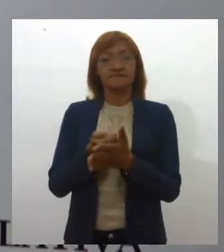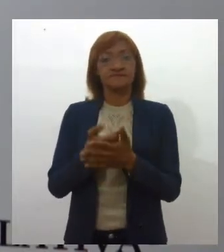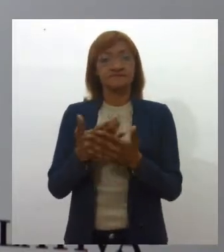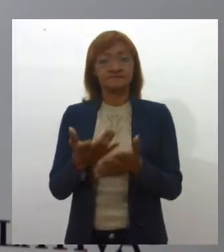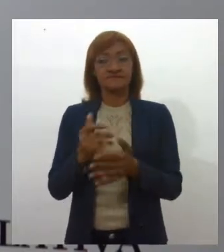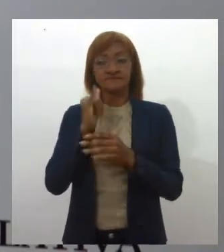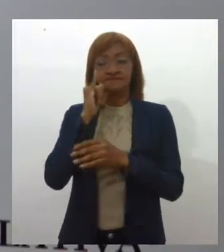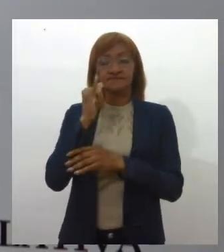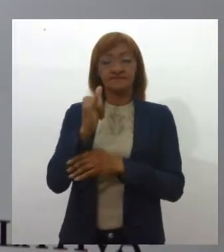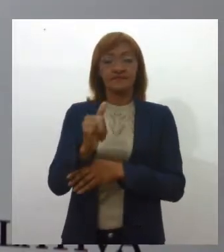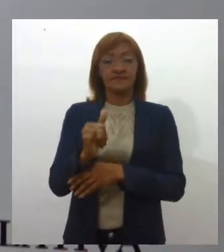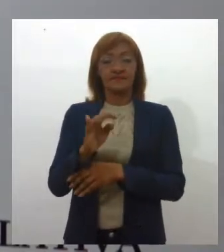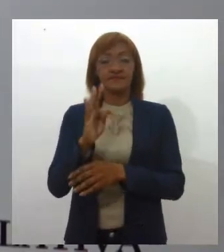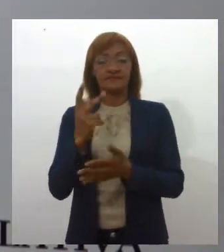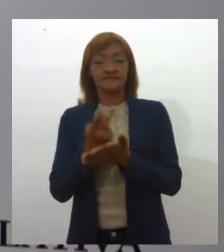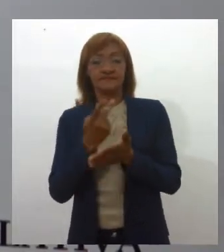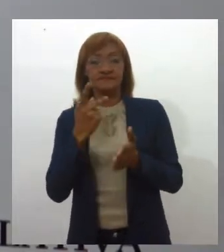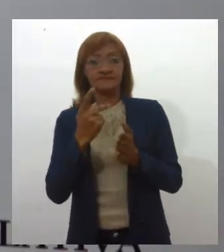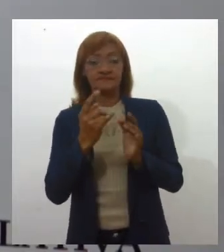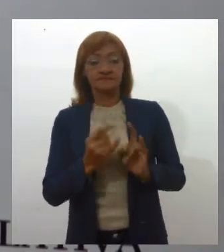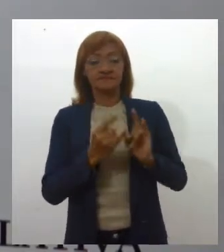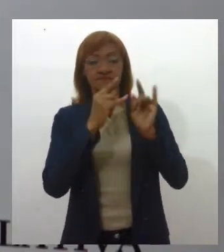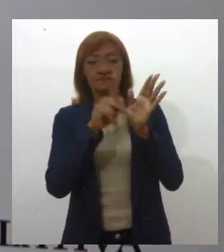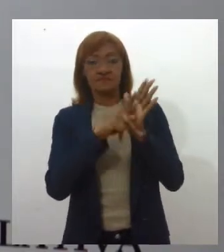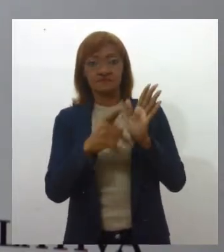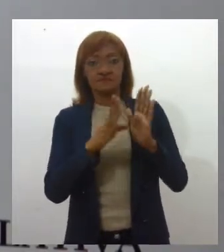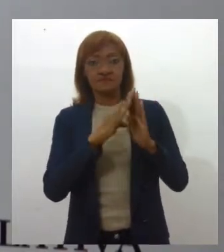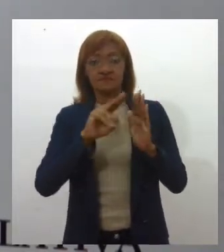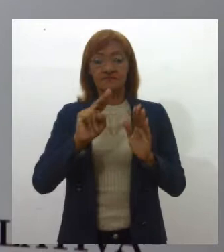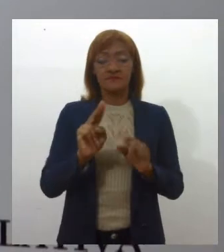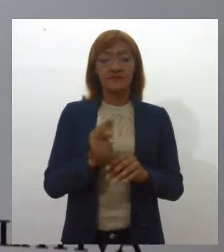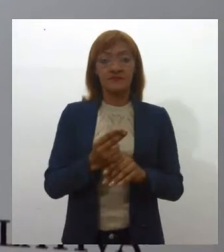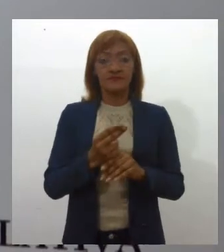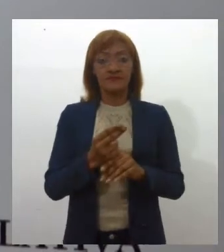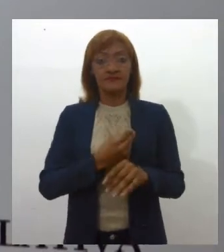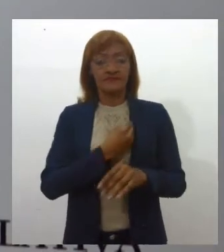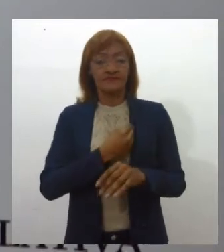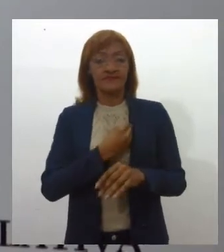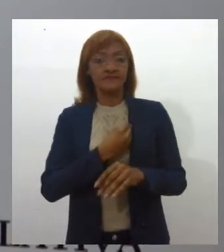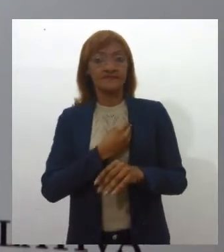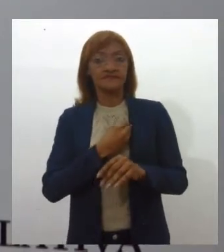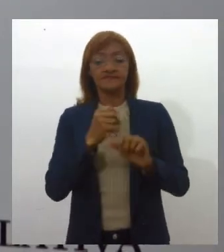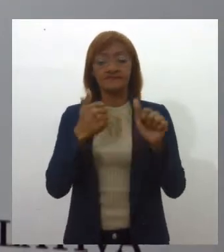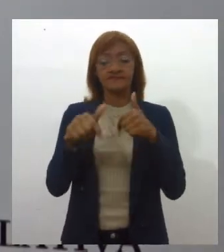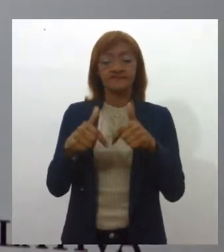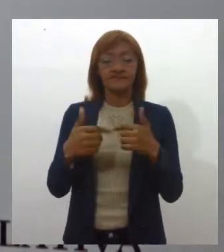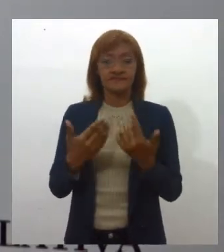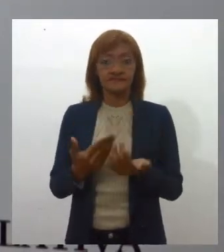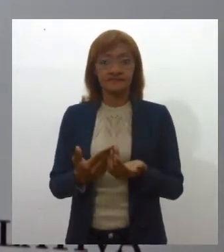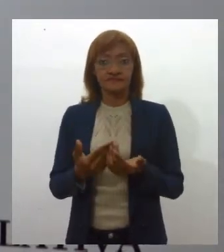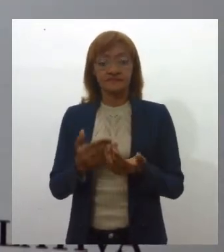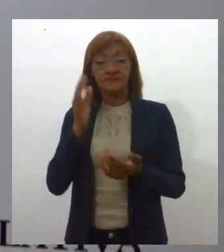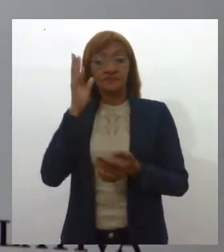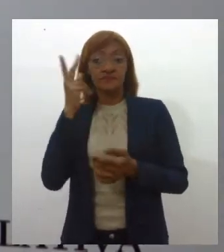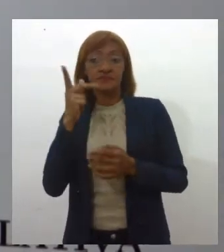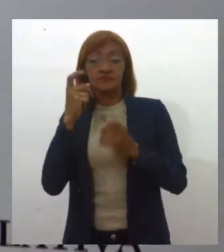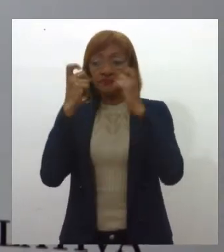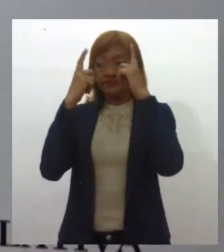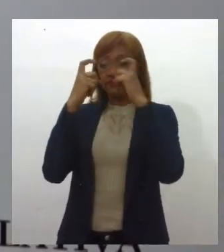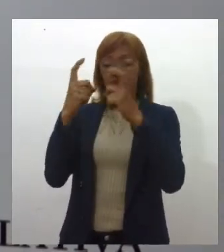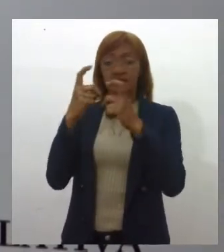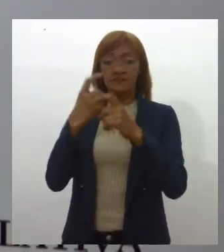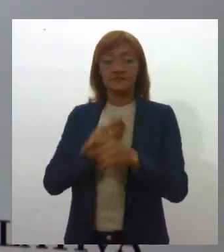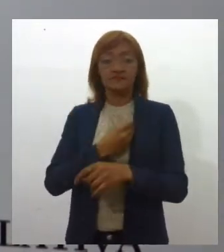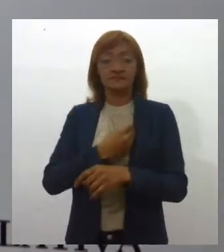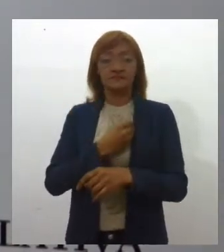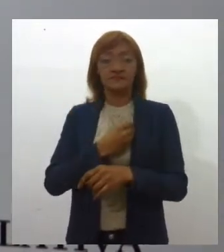por parte de condomínios residenciais e comerciais dos casos de violência doméstica que acontece contra essas populações,